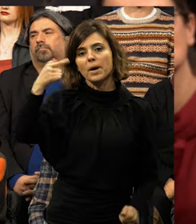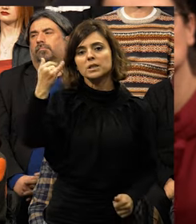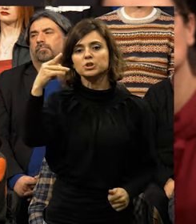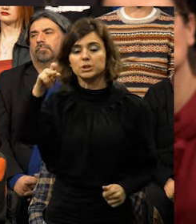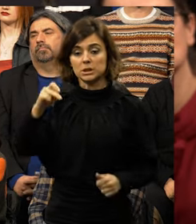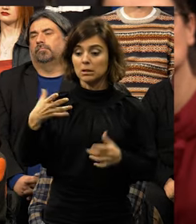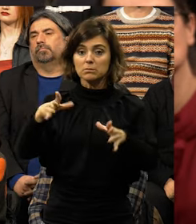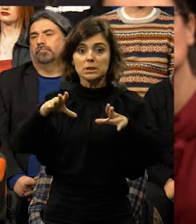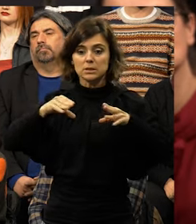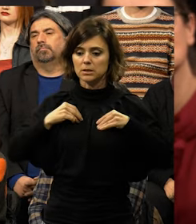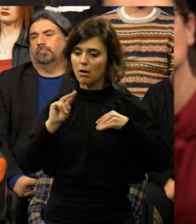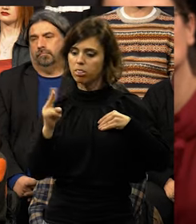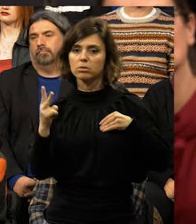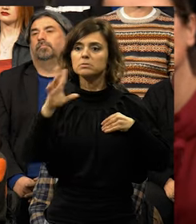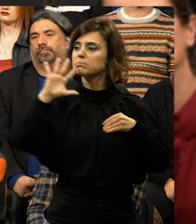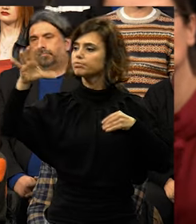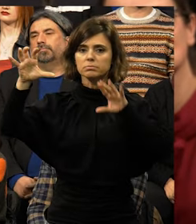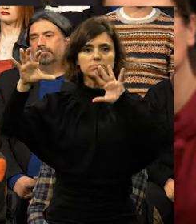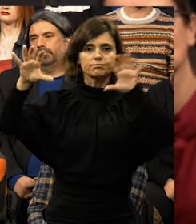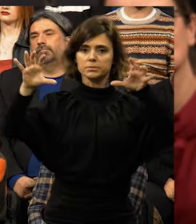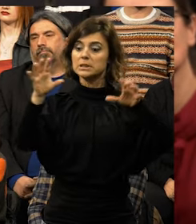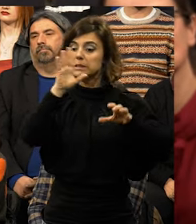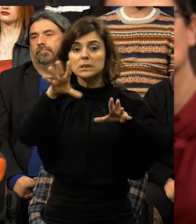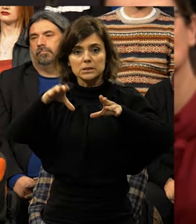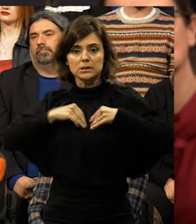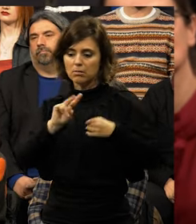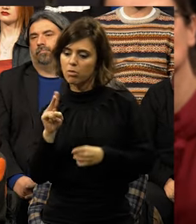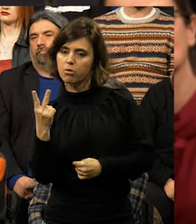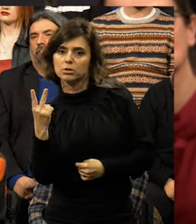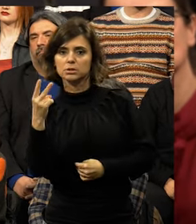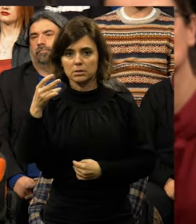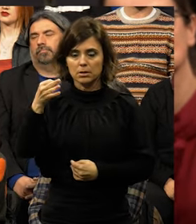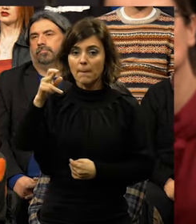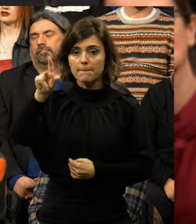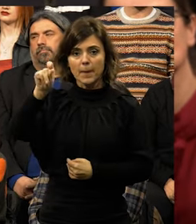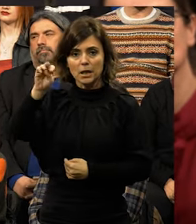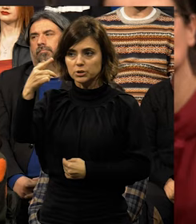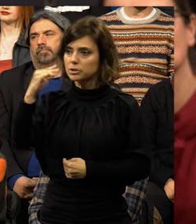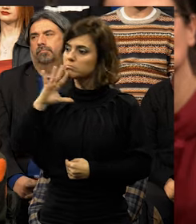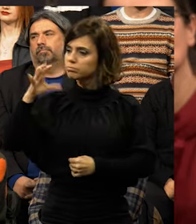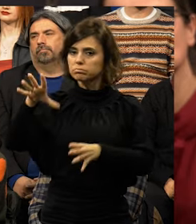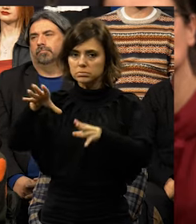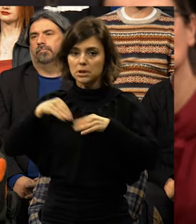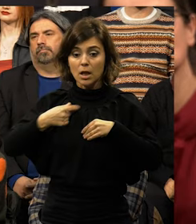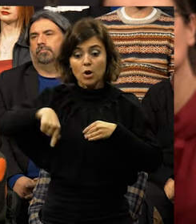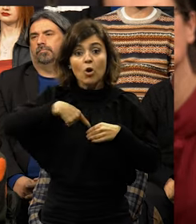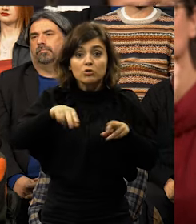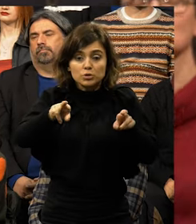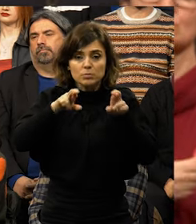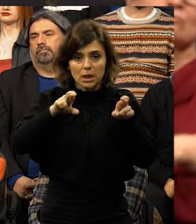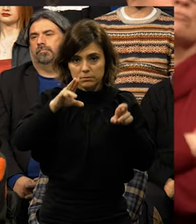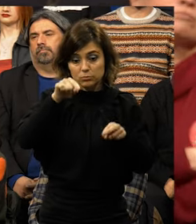de dois estados se reconhecer os dois com um são palavras a ao vento e sim esperaríamos isso do governo